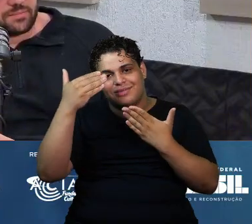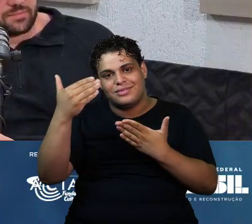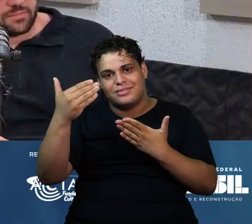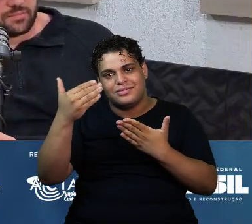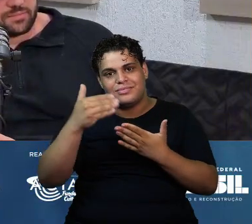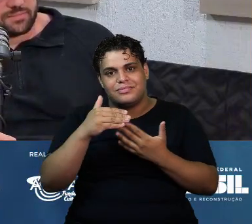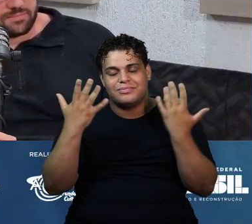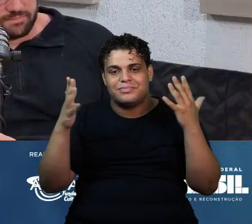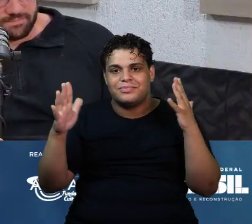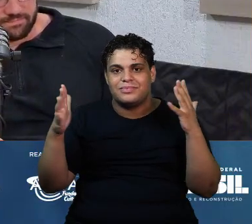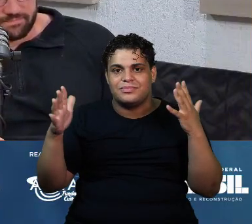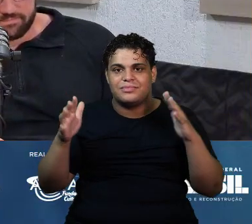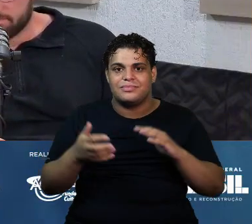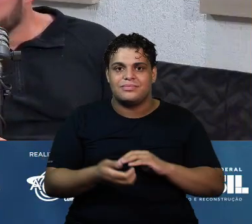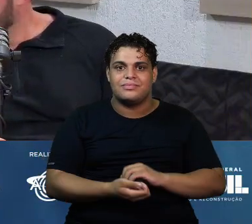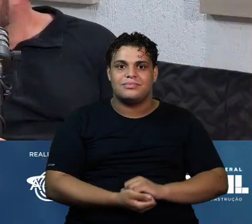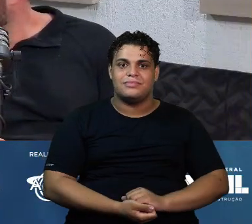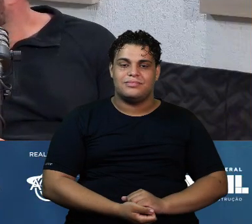projeto.